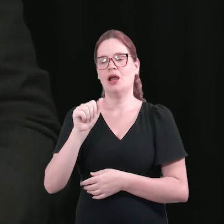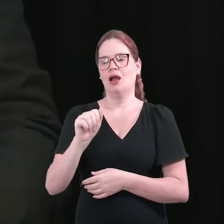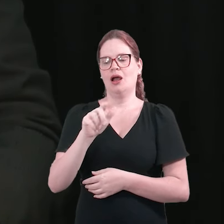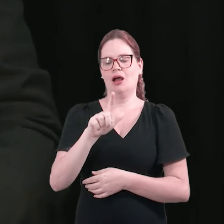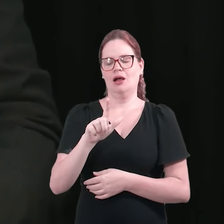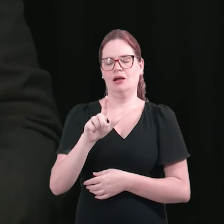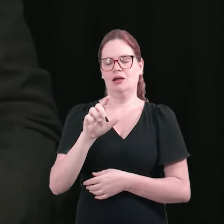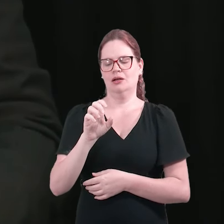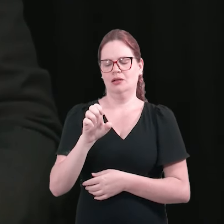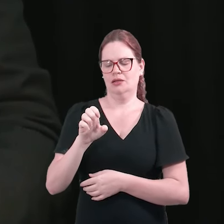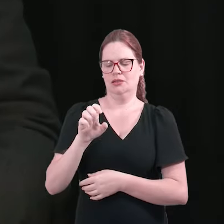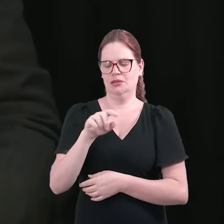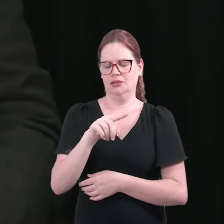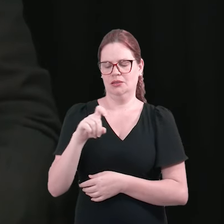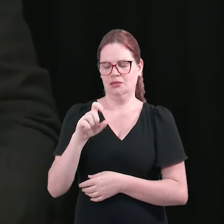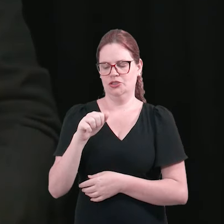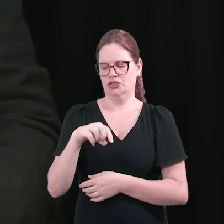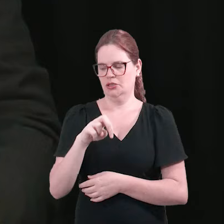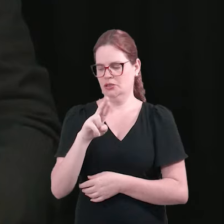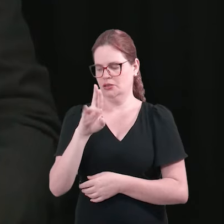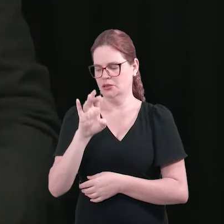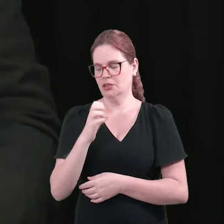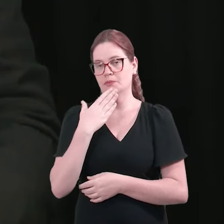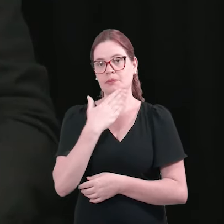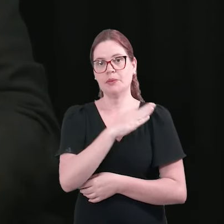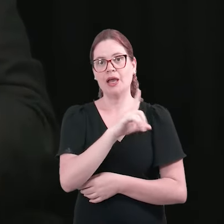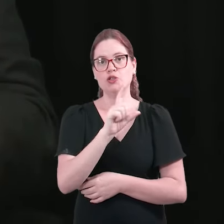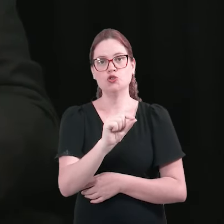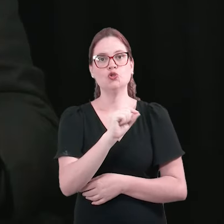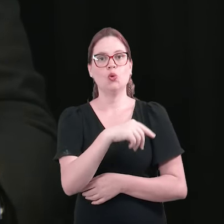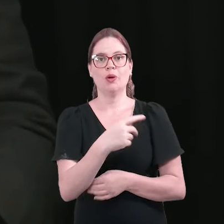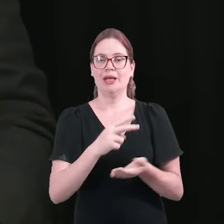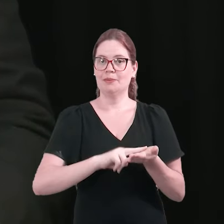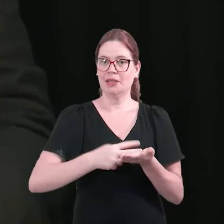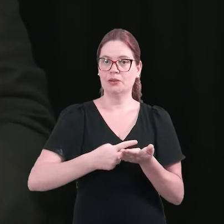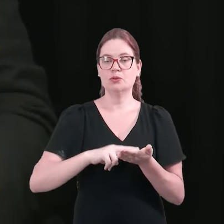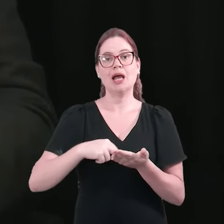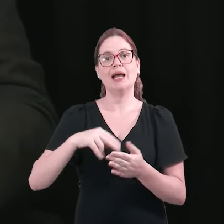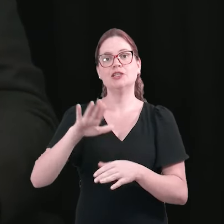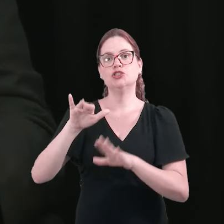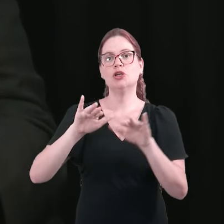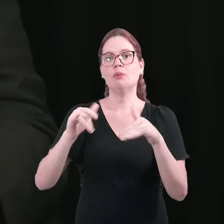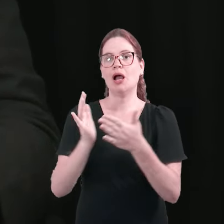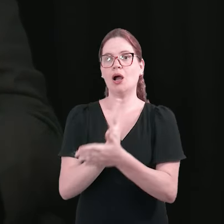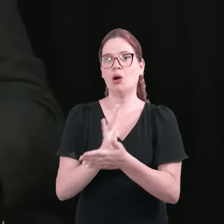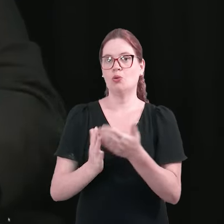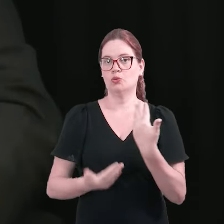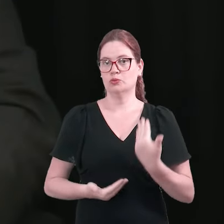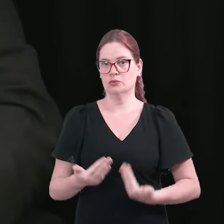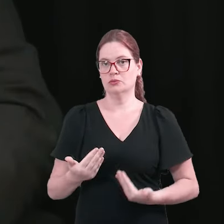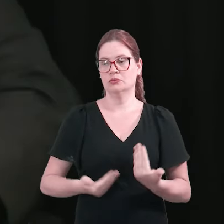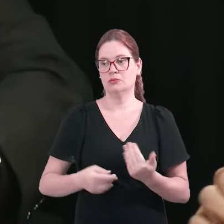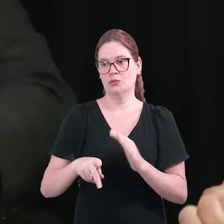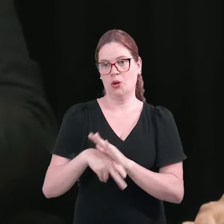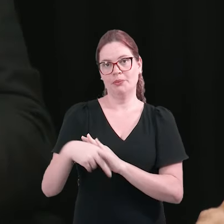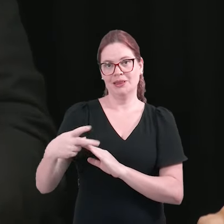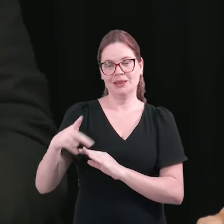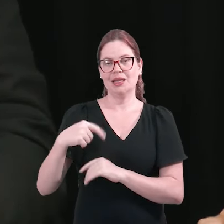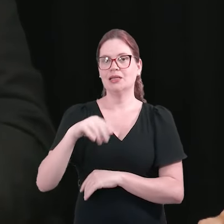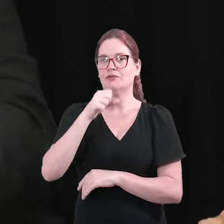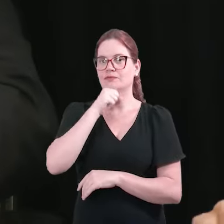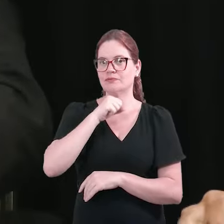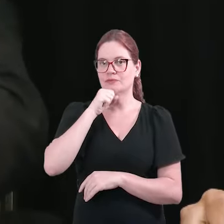momento que é conhecido na história pela Septuaginta, onde ele pega alguns anciãos e traduz a palavra, a Bíblia, que era o